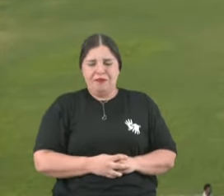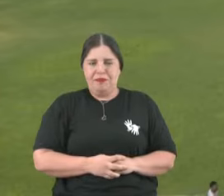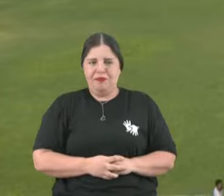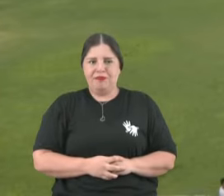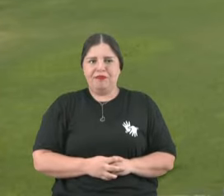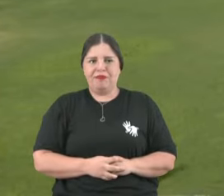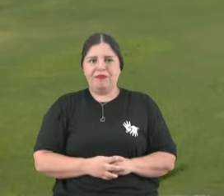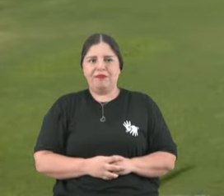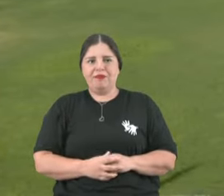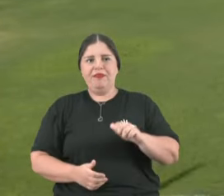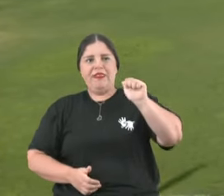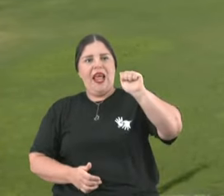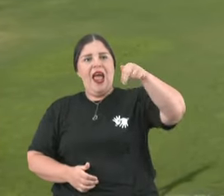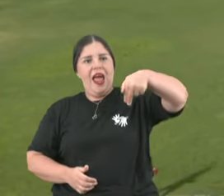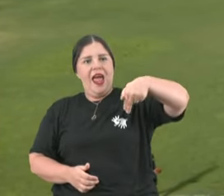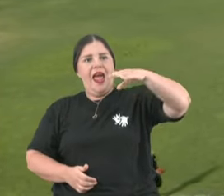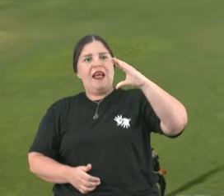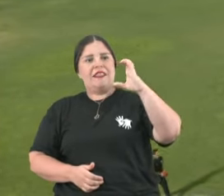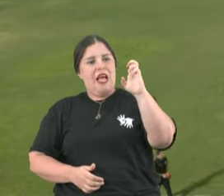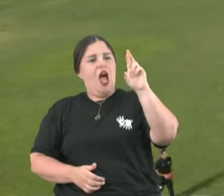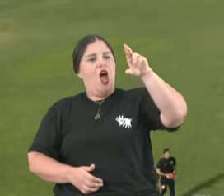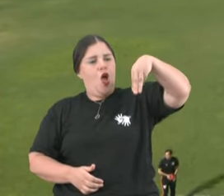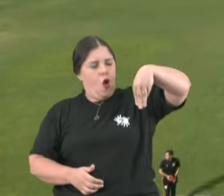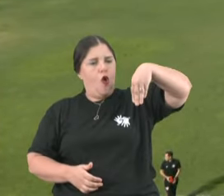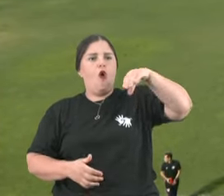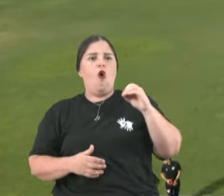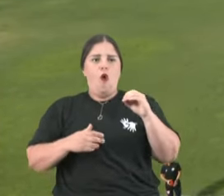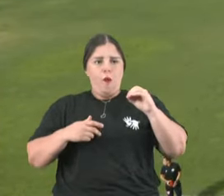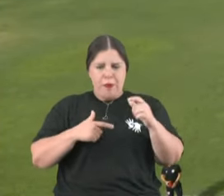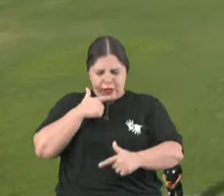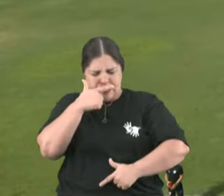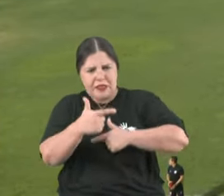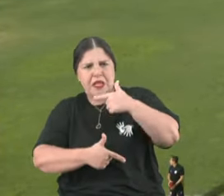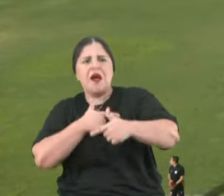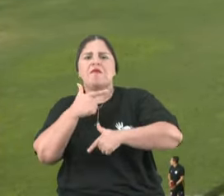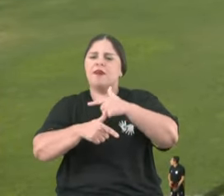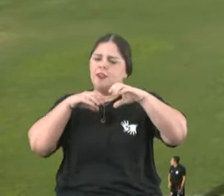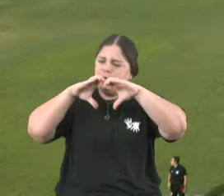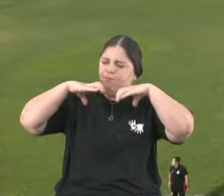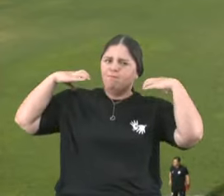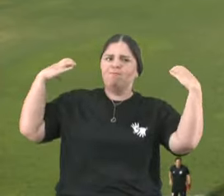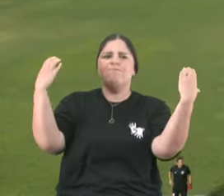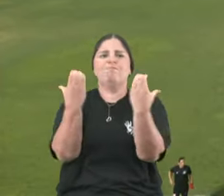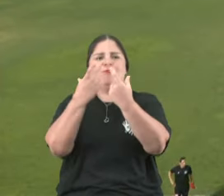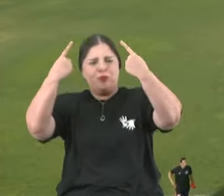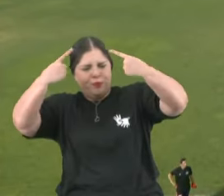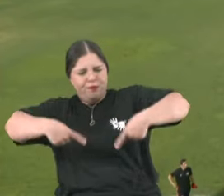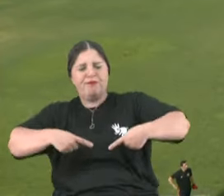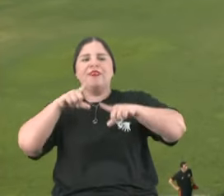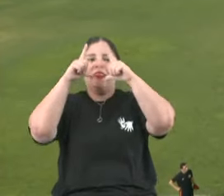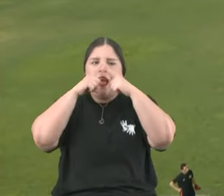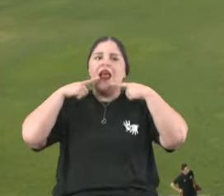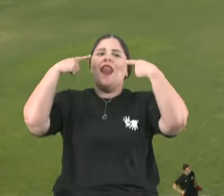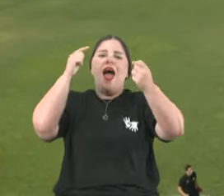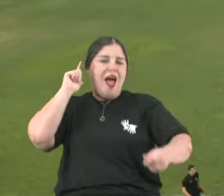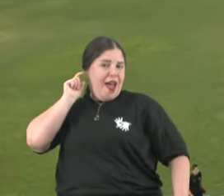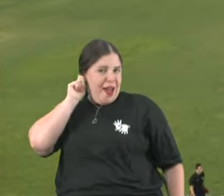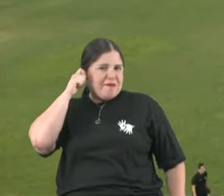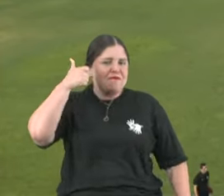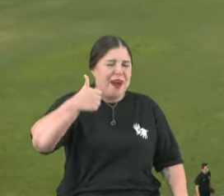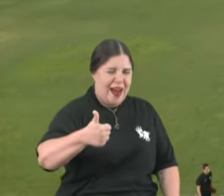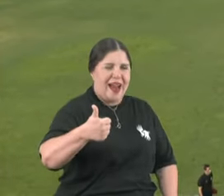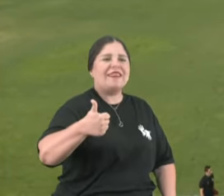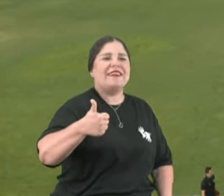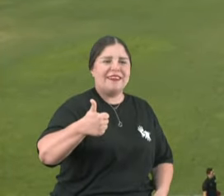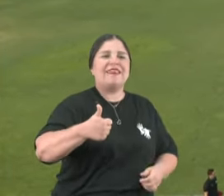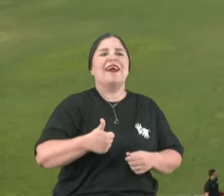Ramon finalizando aqui os trabalhos nesta grande primeira final do Alagoano. É massa. Eu volto com você, Henrique. Valeu,